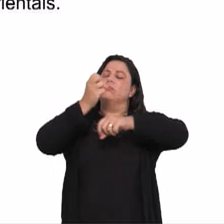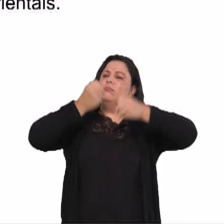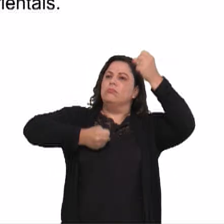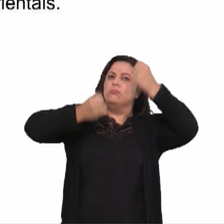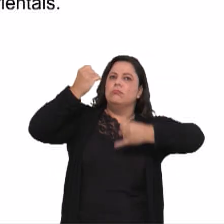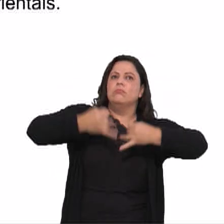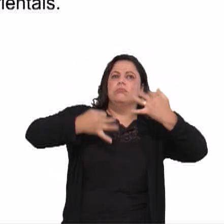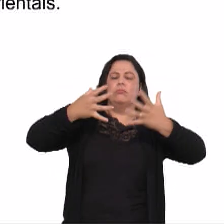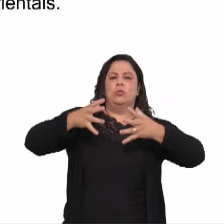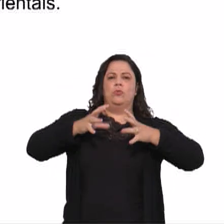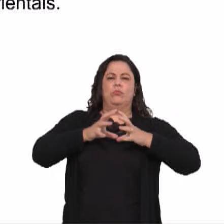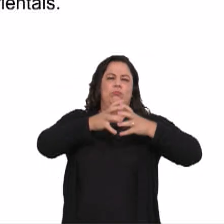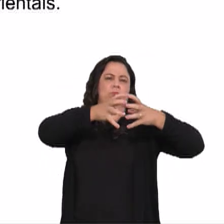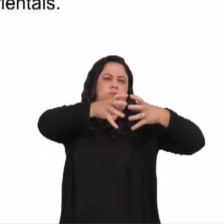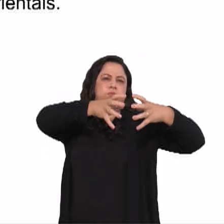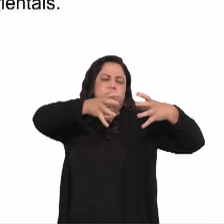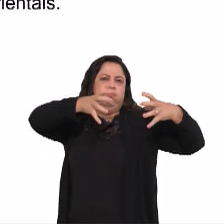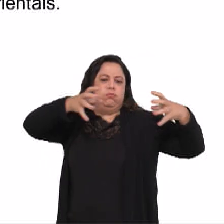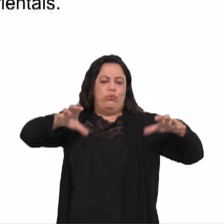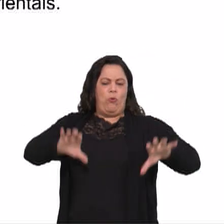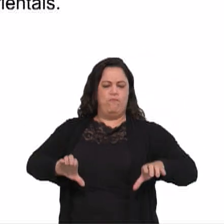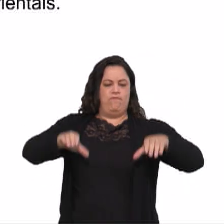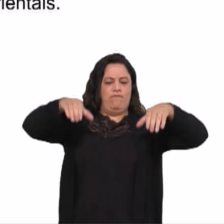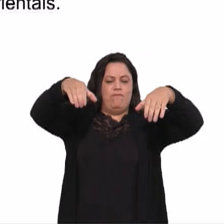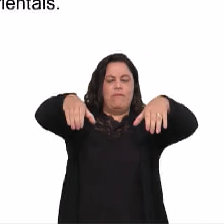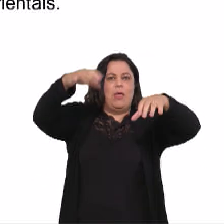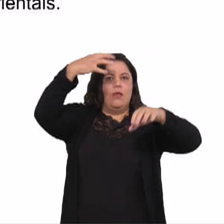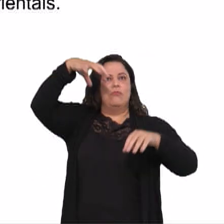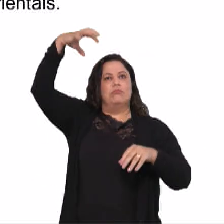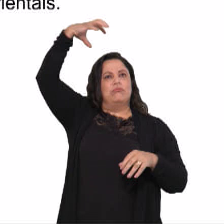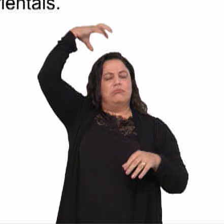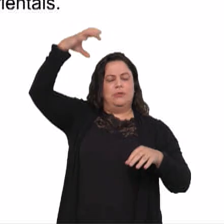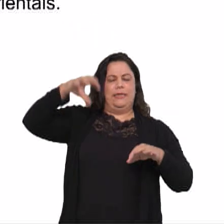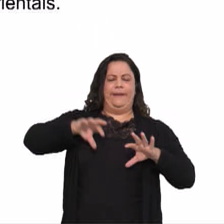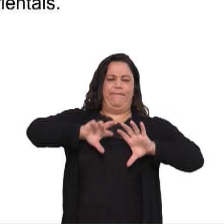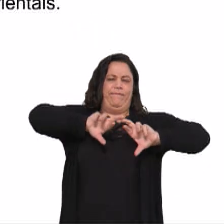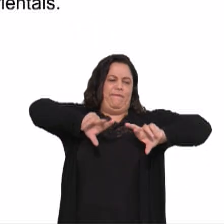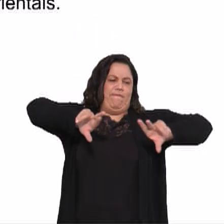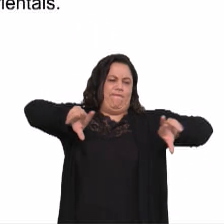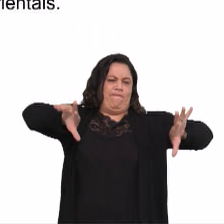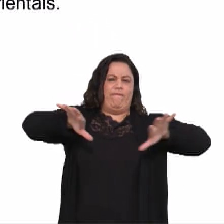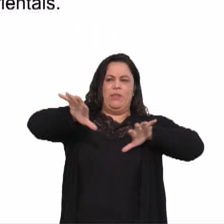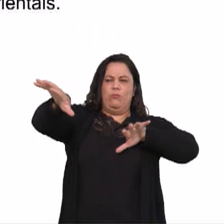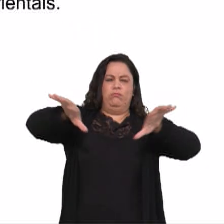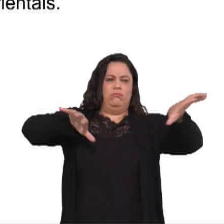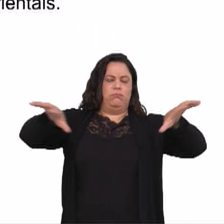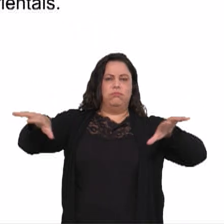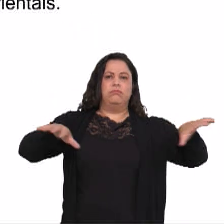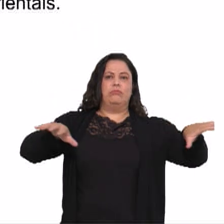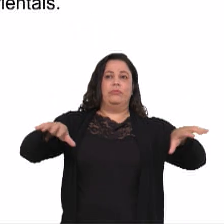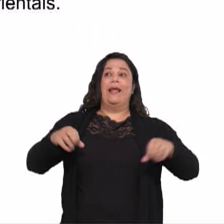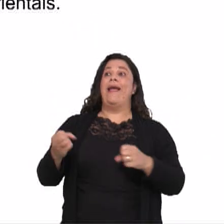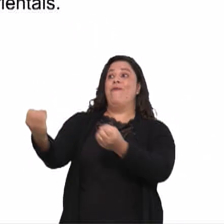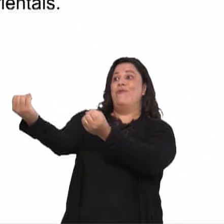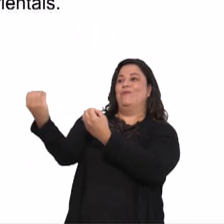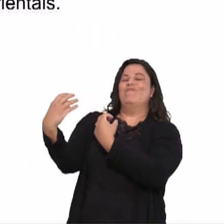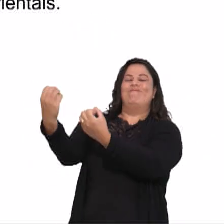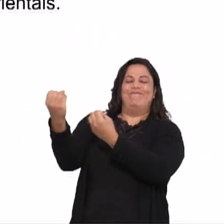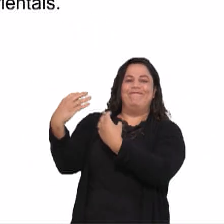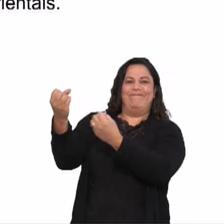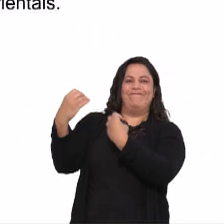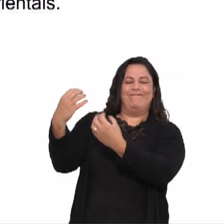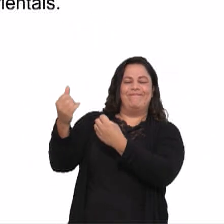Grécia, o Egito, a Síria, a Pérsia, até as fronteiras com a Índia. Alexandre foi educado pelo filósofo Aristóteles e